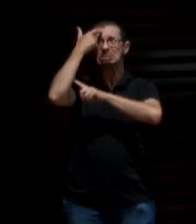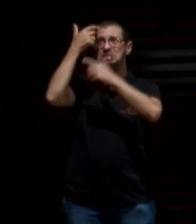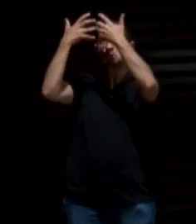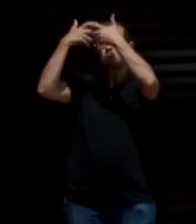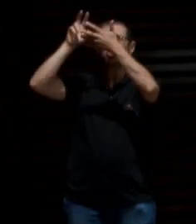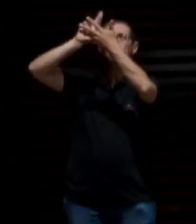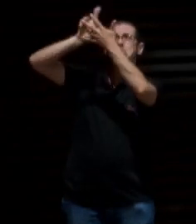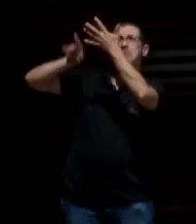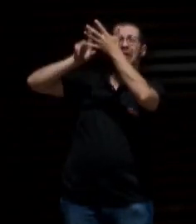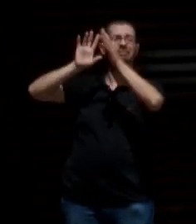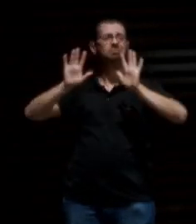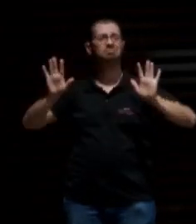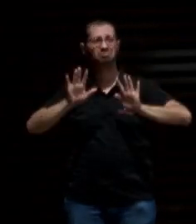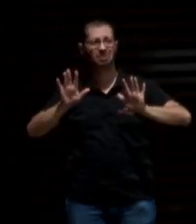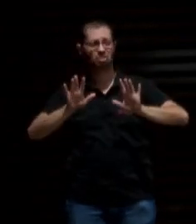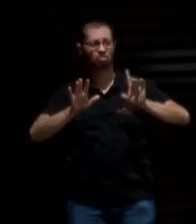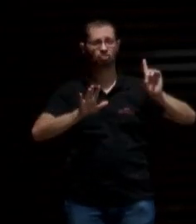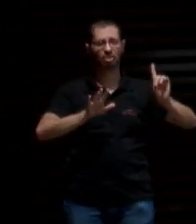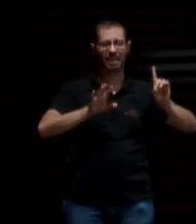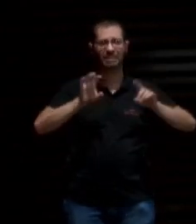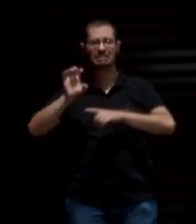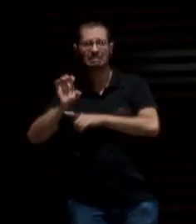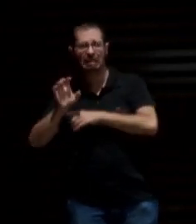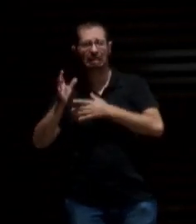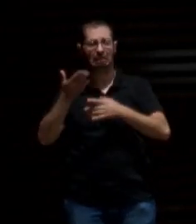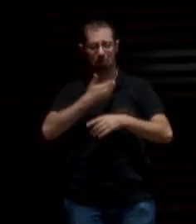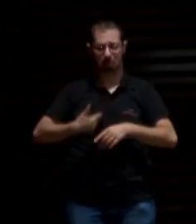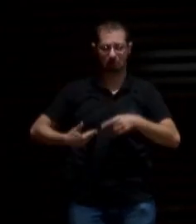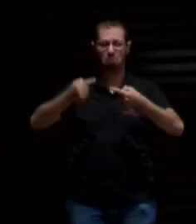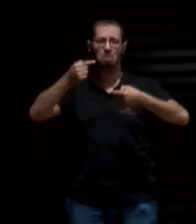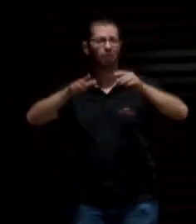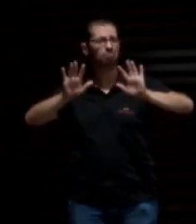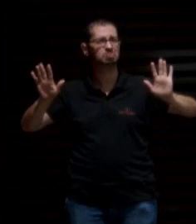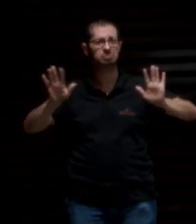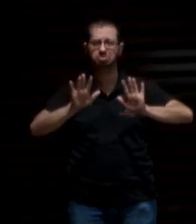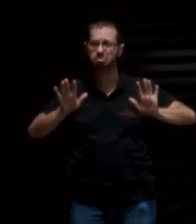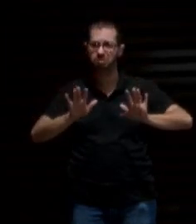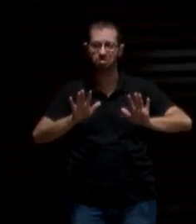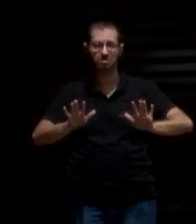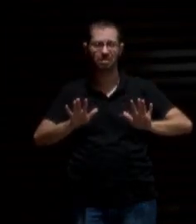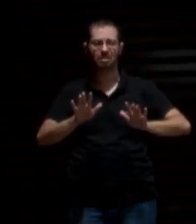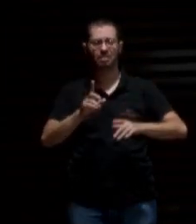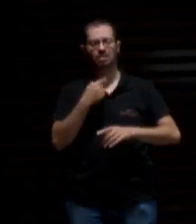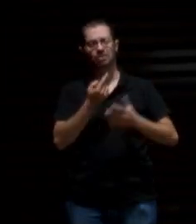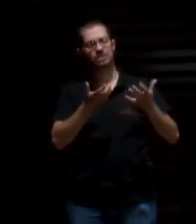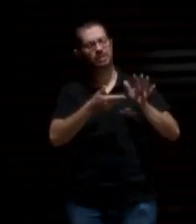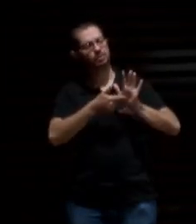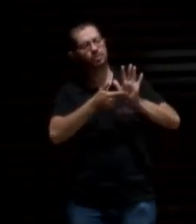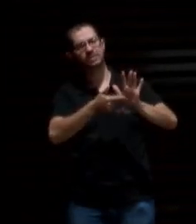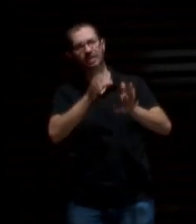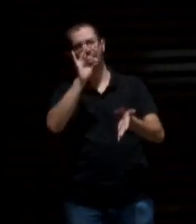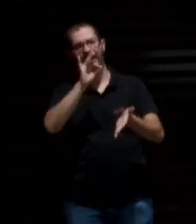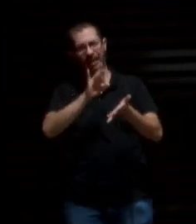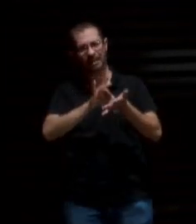Não estamos aqui para falar de direita ou de esquerda. Nós estamos aqui para trazer a realidade